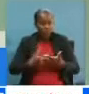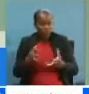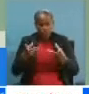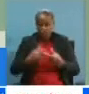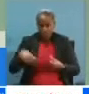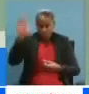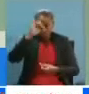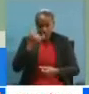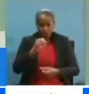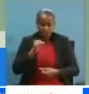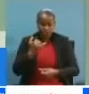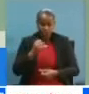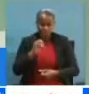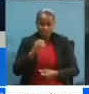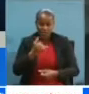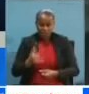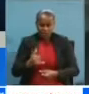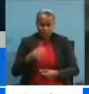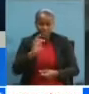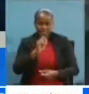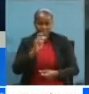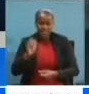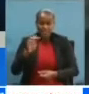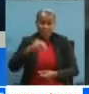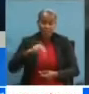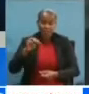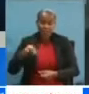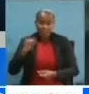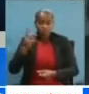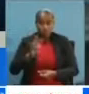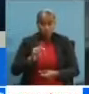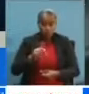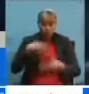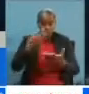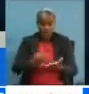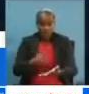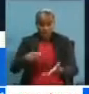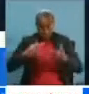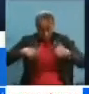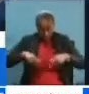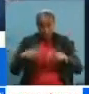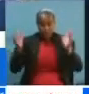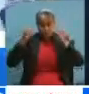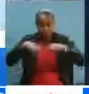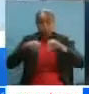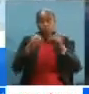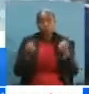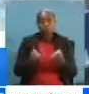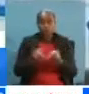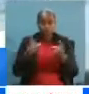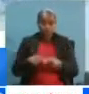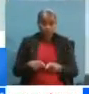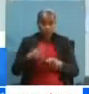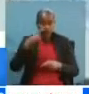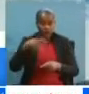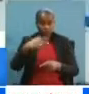Orçamento do Estado para 2020 ronda os 73 mil milhões de escudos e foi apresentada nesta reunião de concertação social num contexto